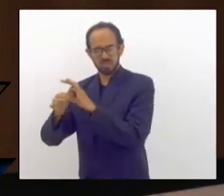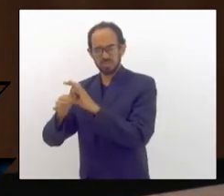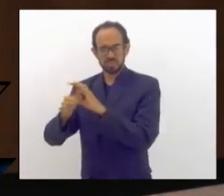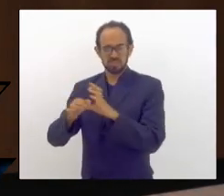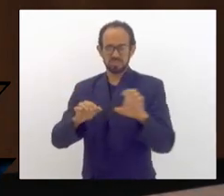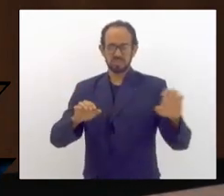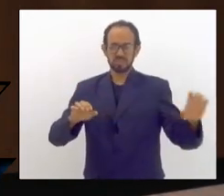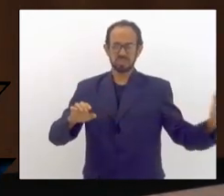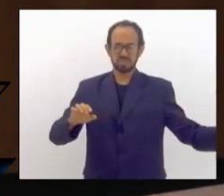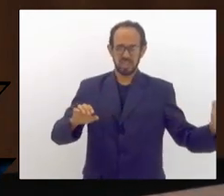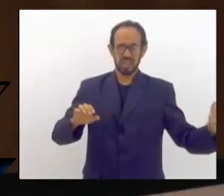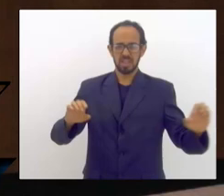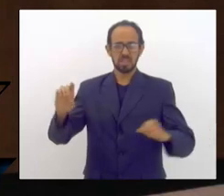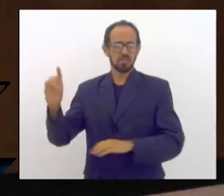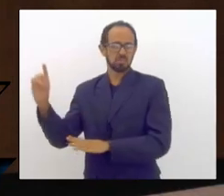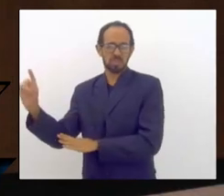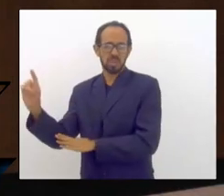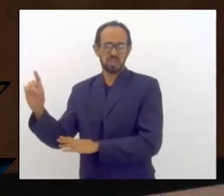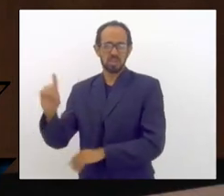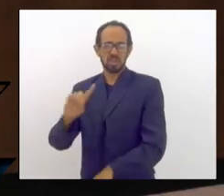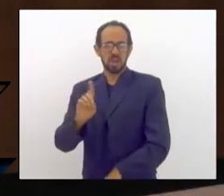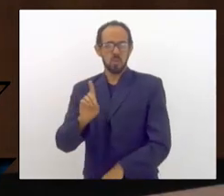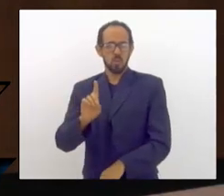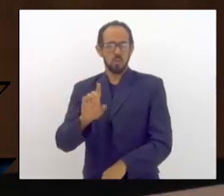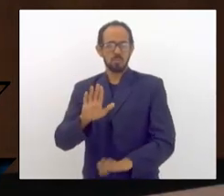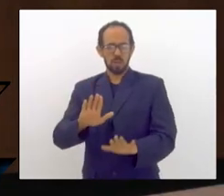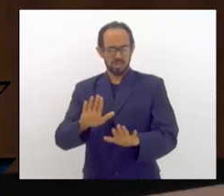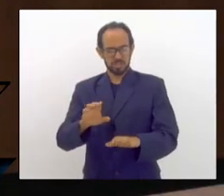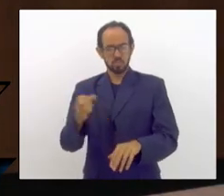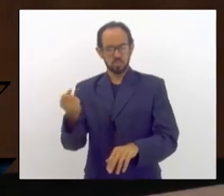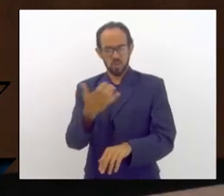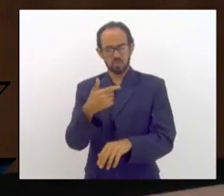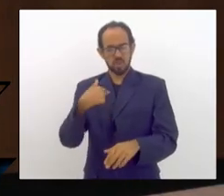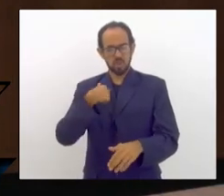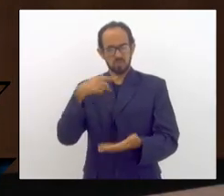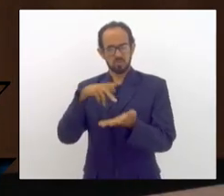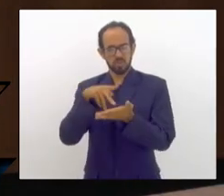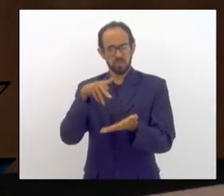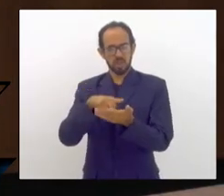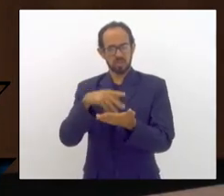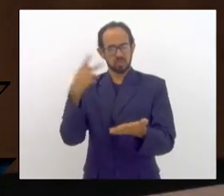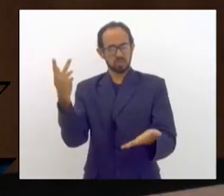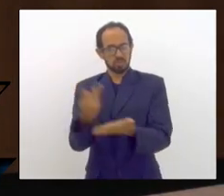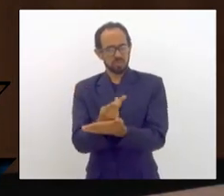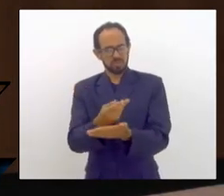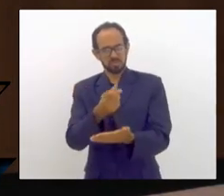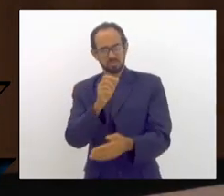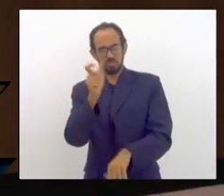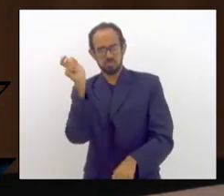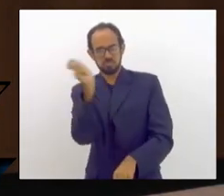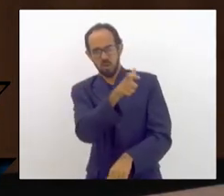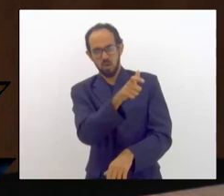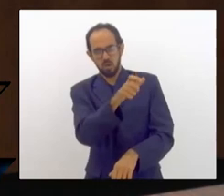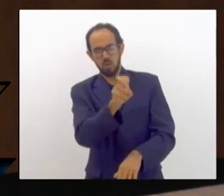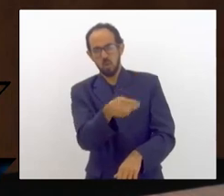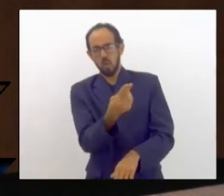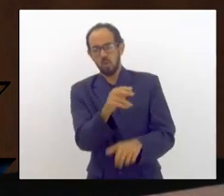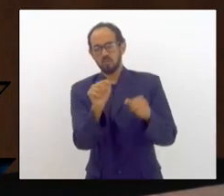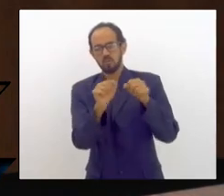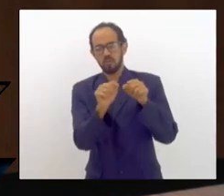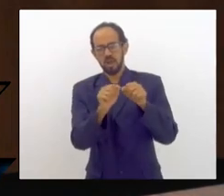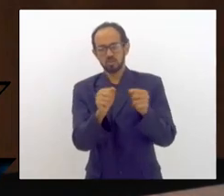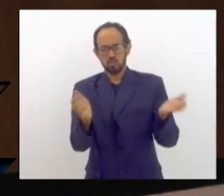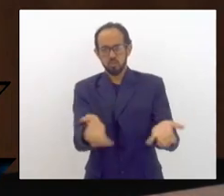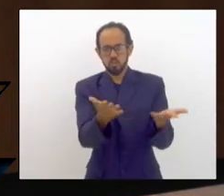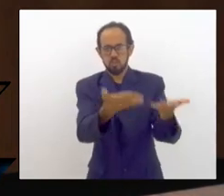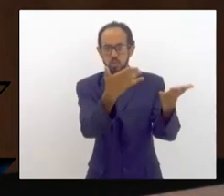não. Mas, quando eu, de fato, cometo um desacato, quando eu estimulo o uso da droga,